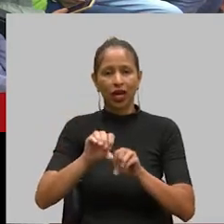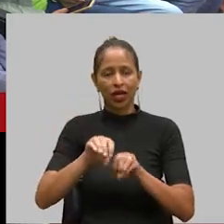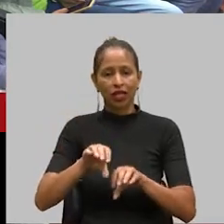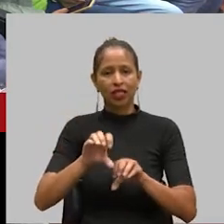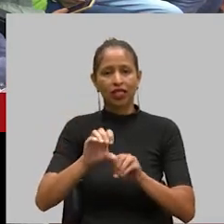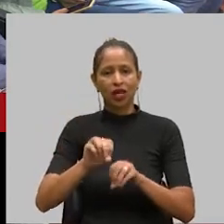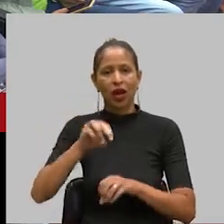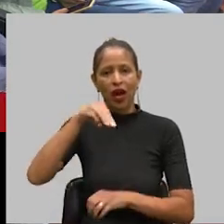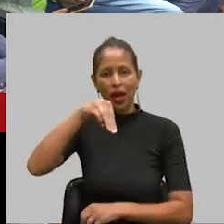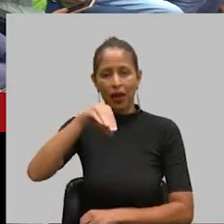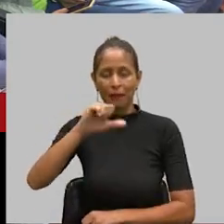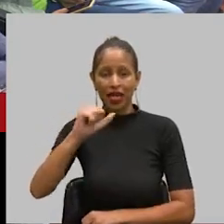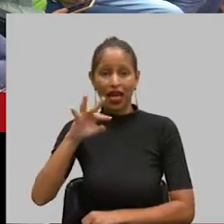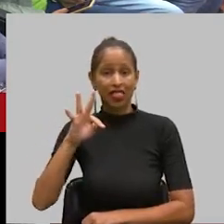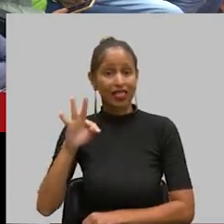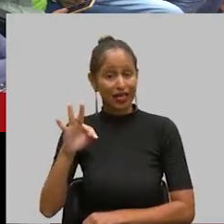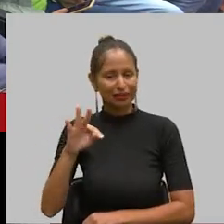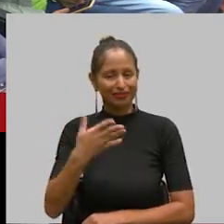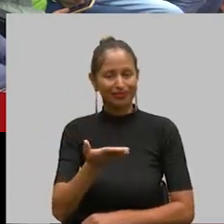do